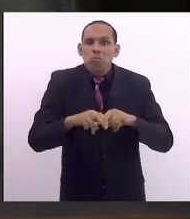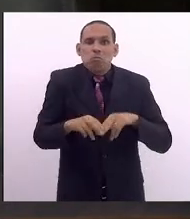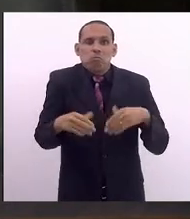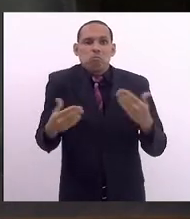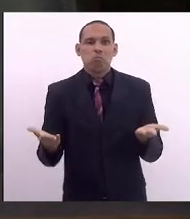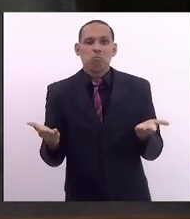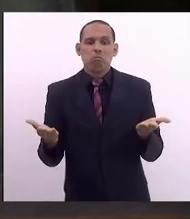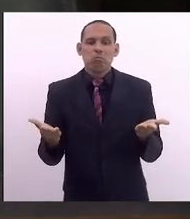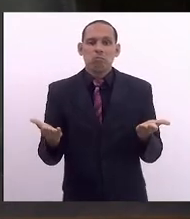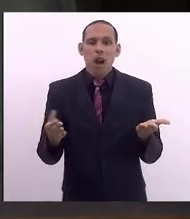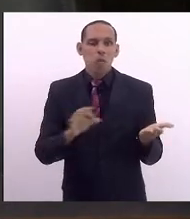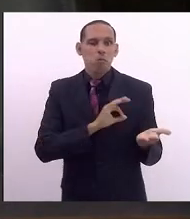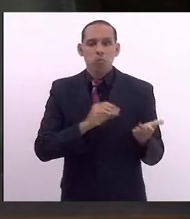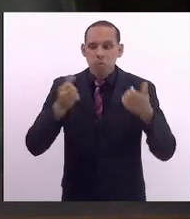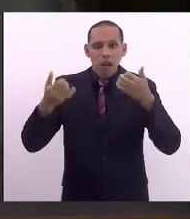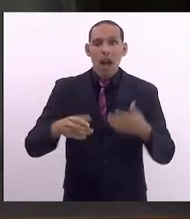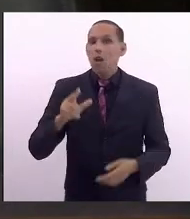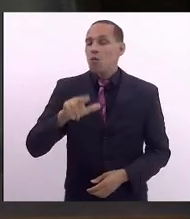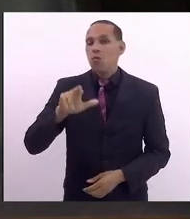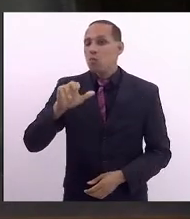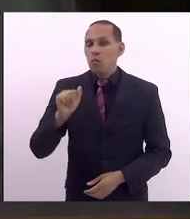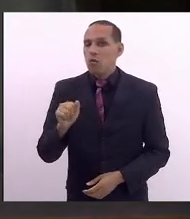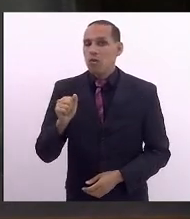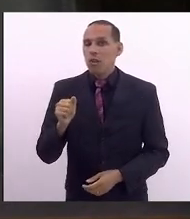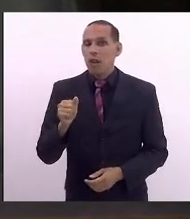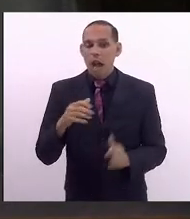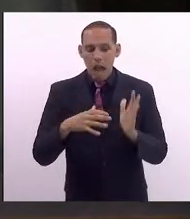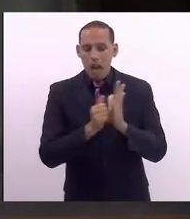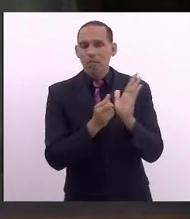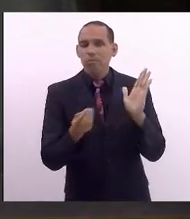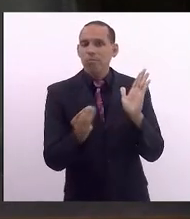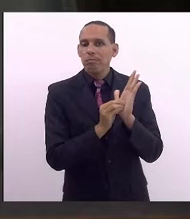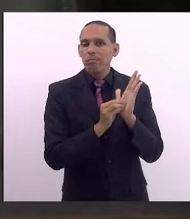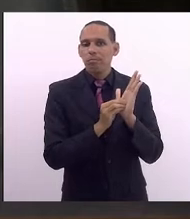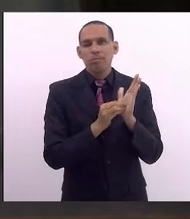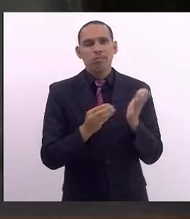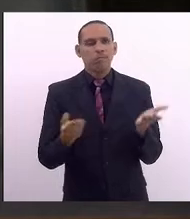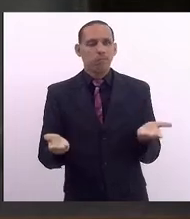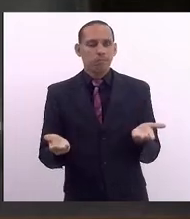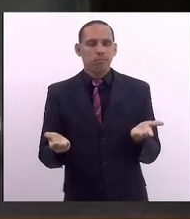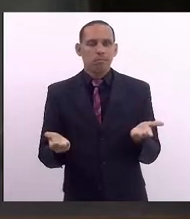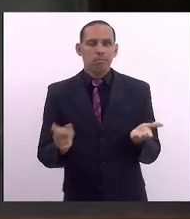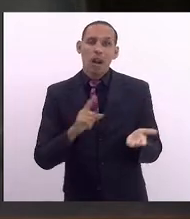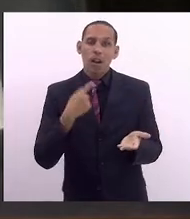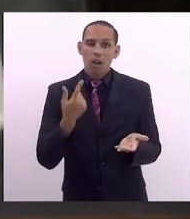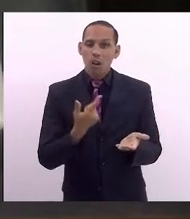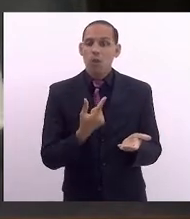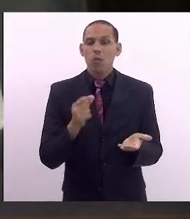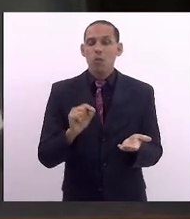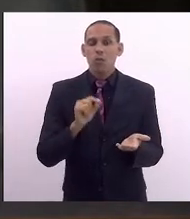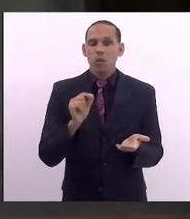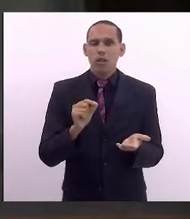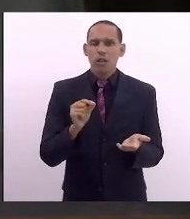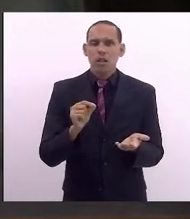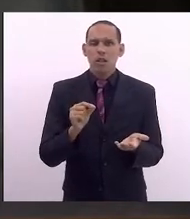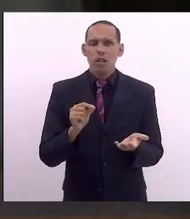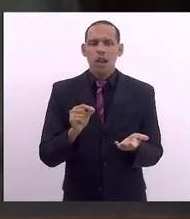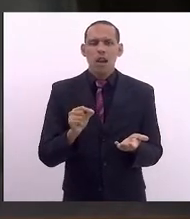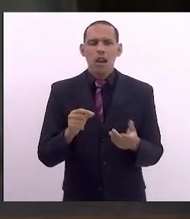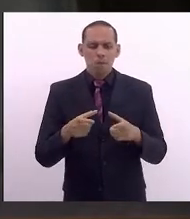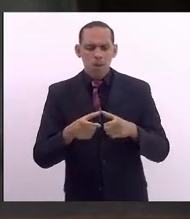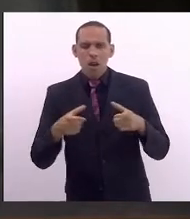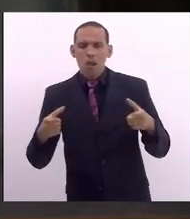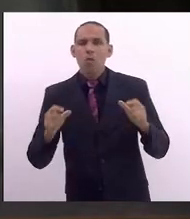alguma razão que a polícia nunca explica, estava nos registros policiais, né? A gente tem aí grande maioria dos casos de